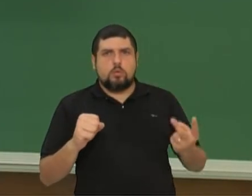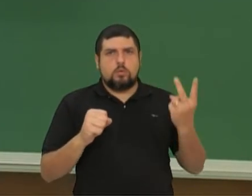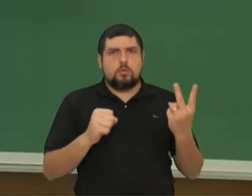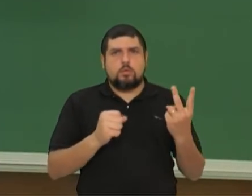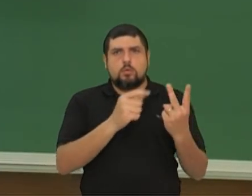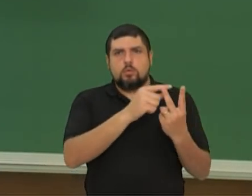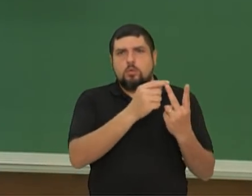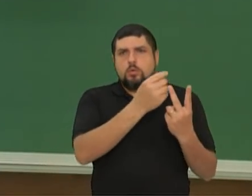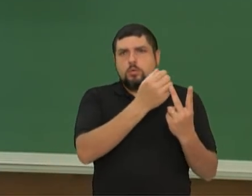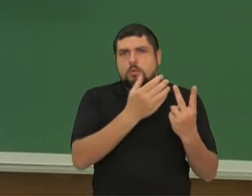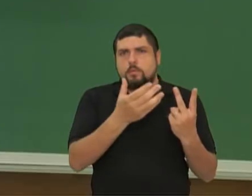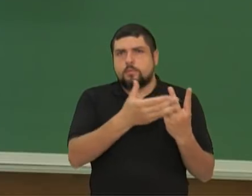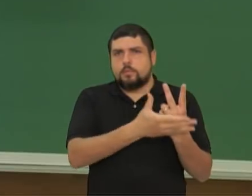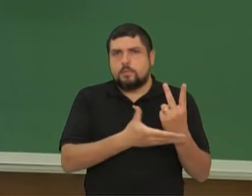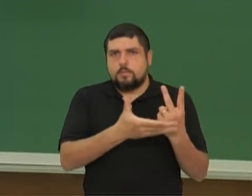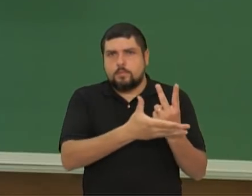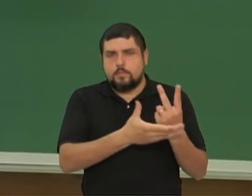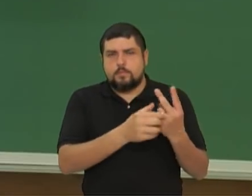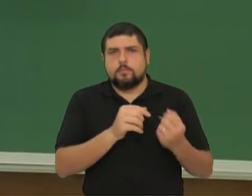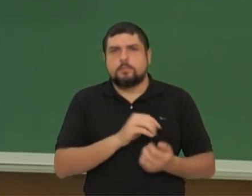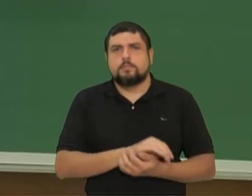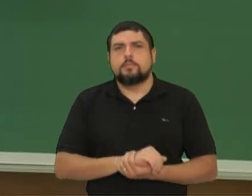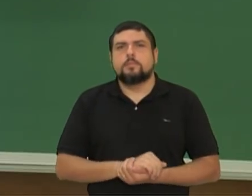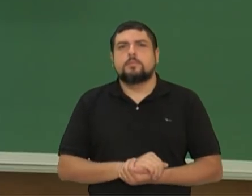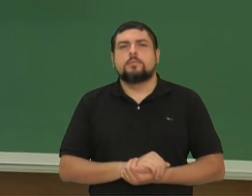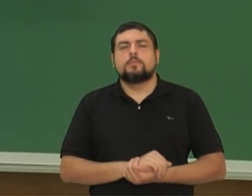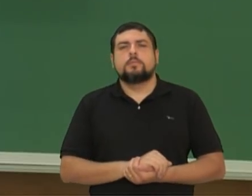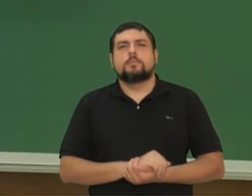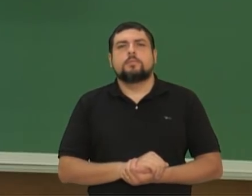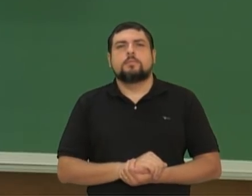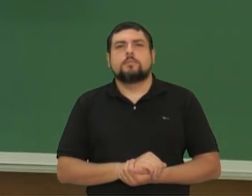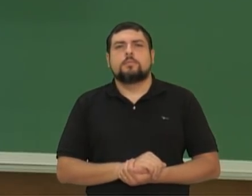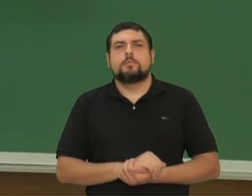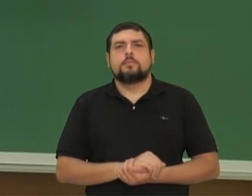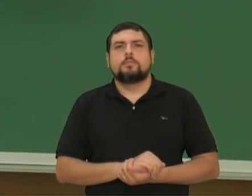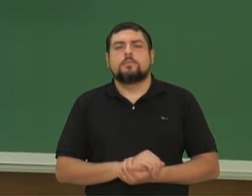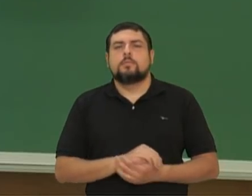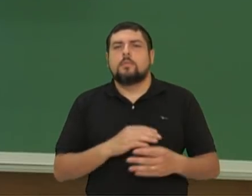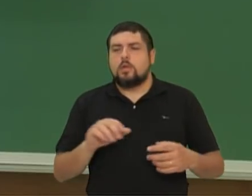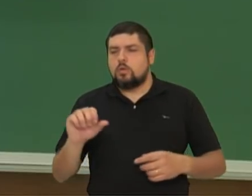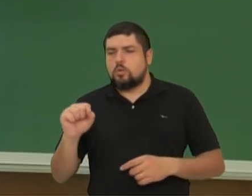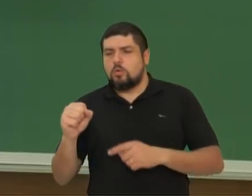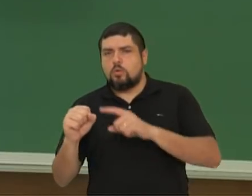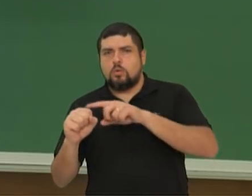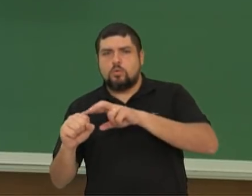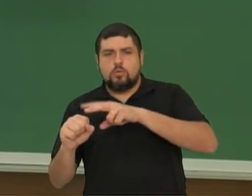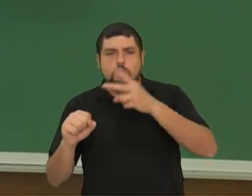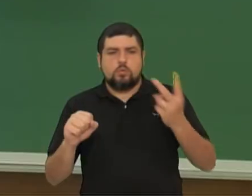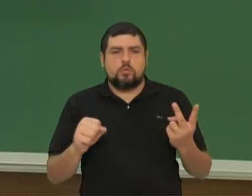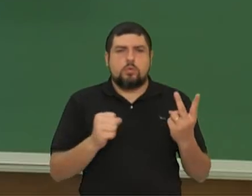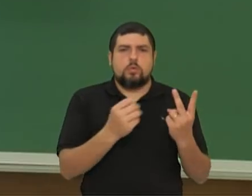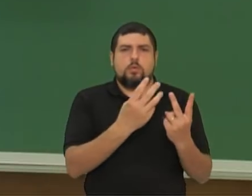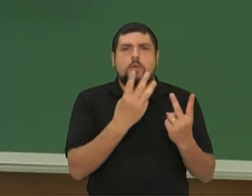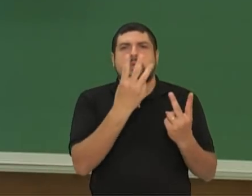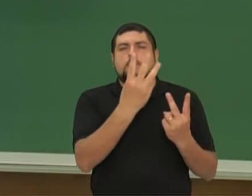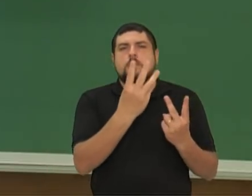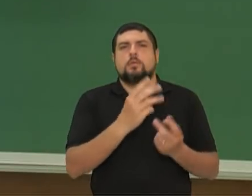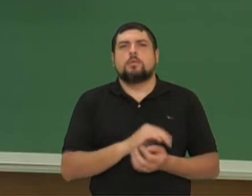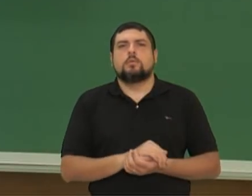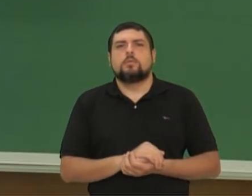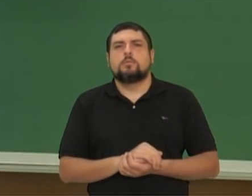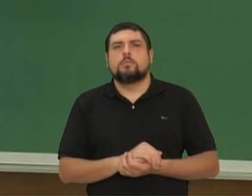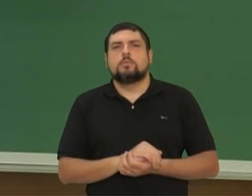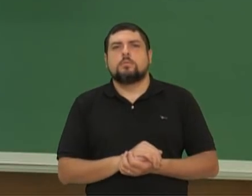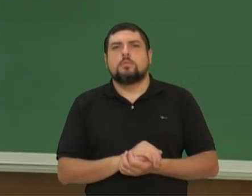aqui. No denominador, 2 elevado a 3. Aí você falou, professor, mas o 2 elevado a 3 está lá no